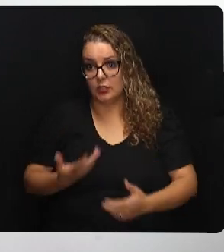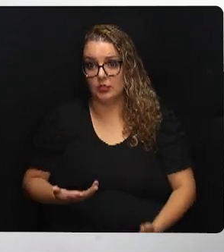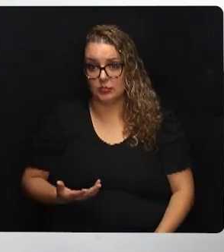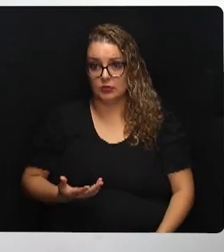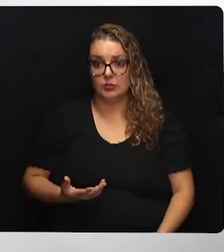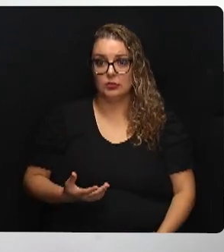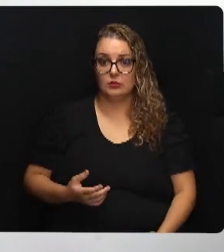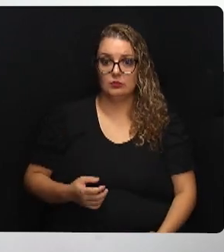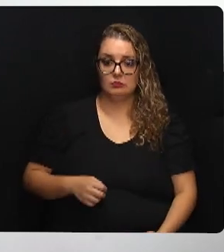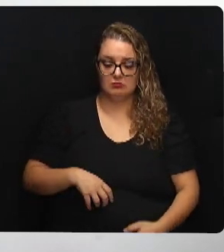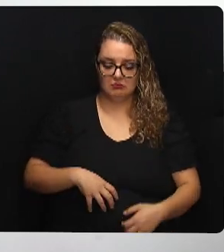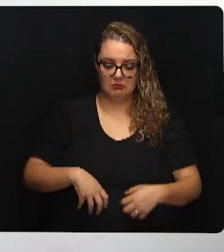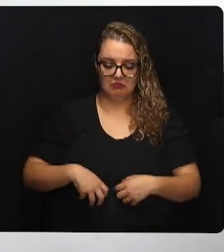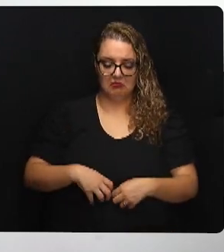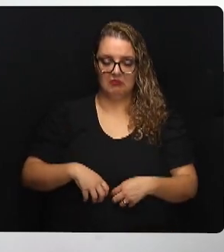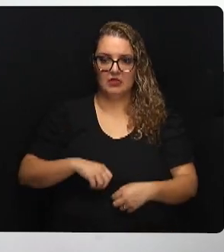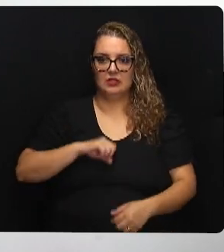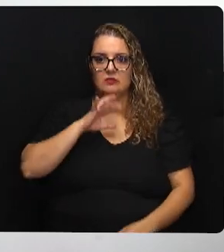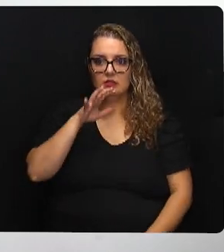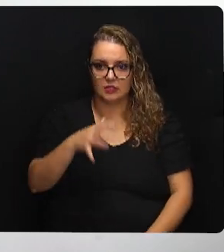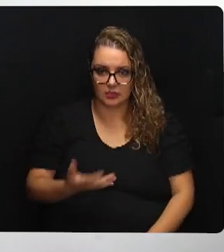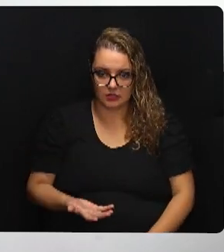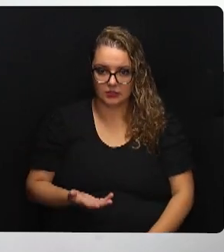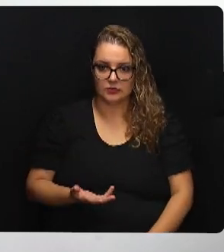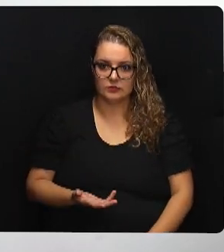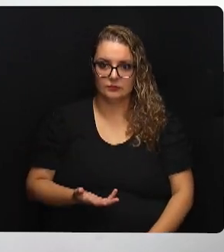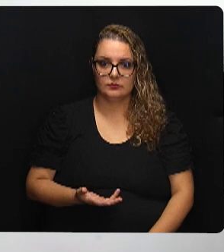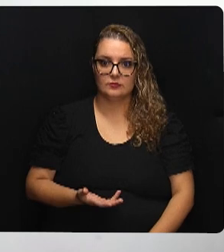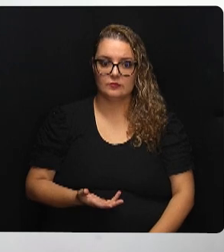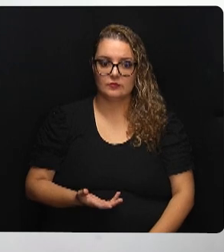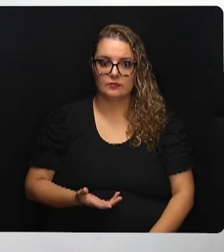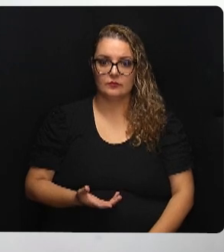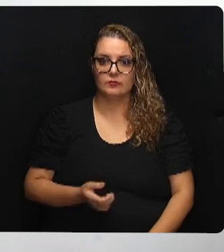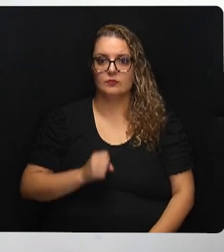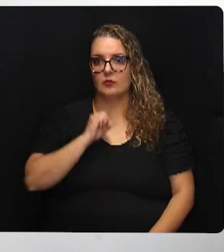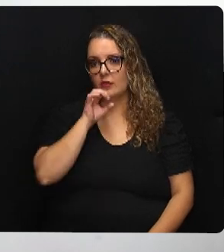de vômitos, de enjoo, ela acaba